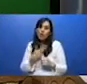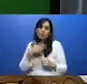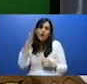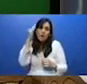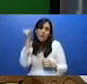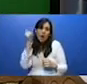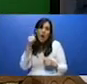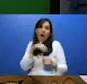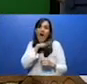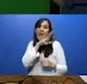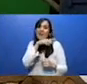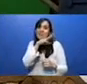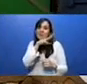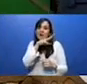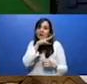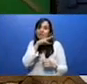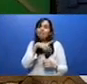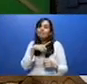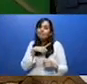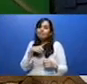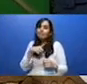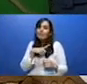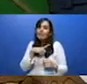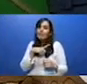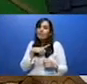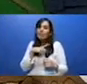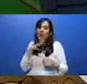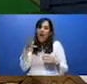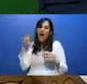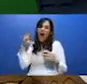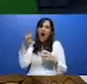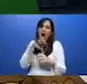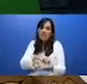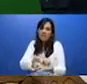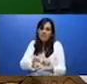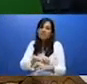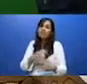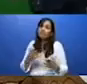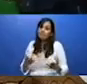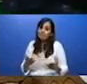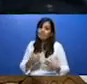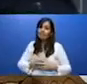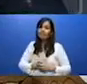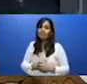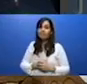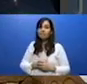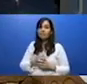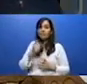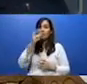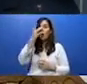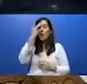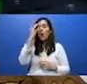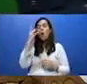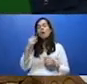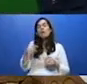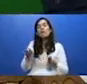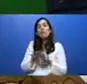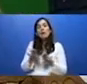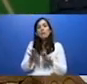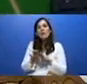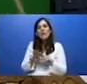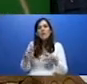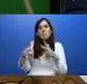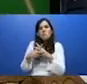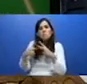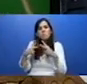foi vítima dos predadores. Lembra que nós falamos lá do tigre dentes de sabres, né? Ou que ele lutou com